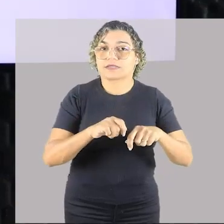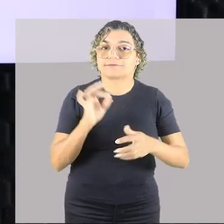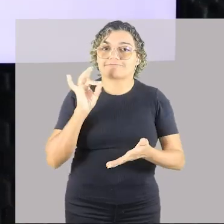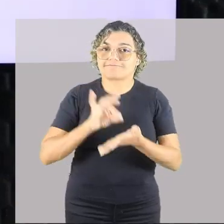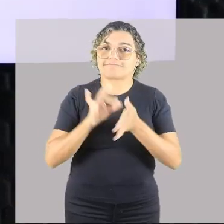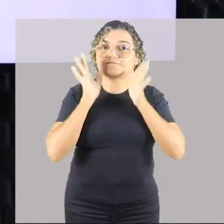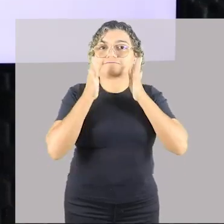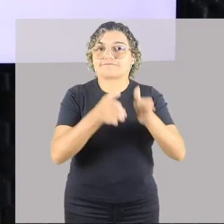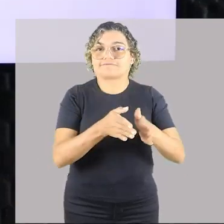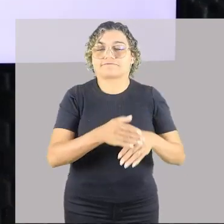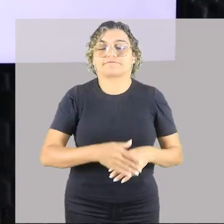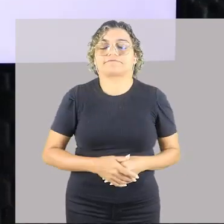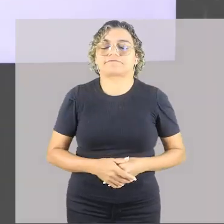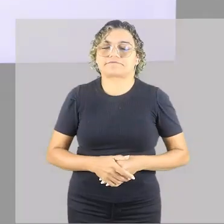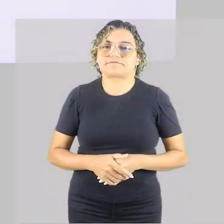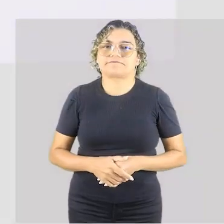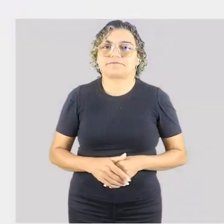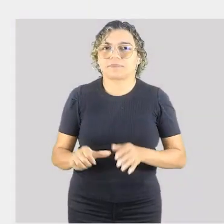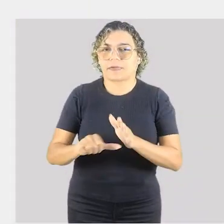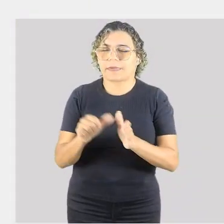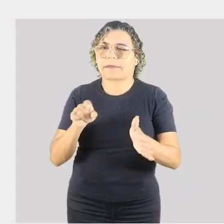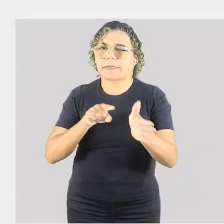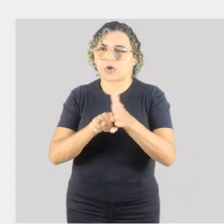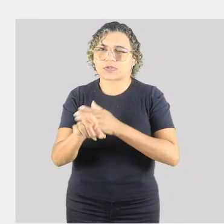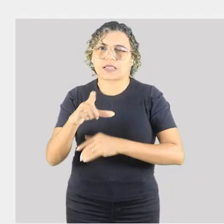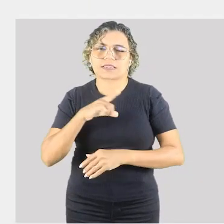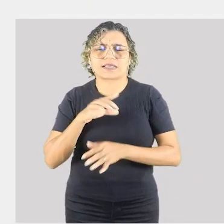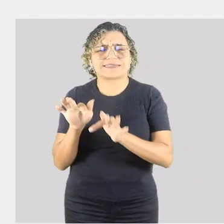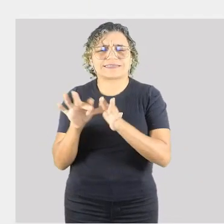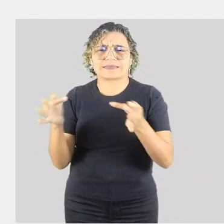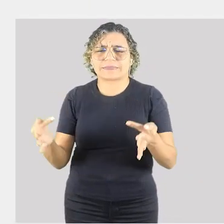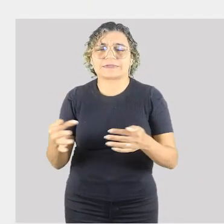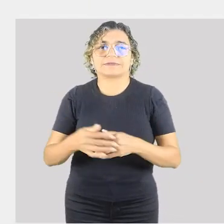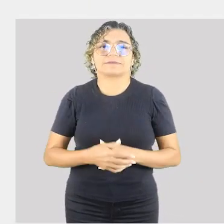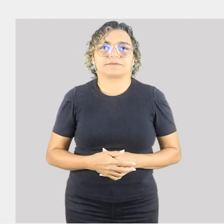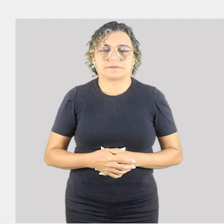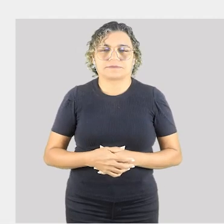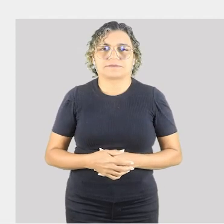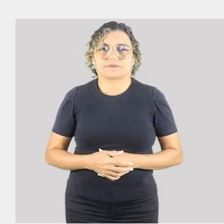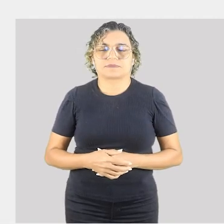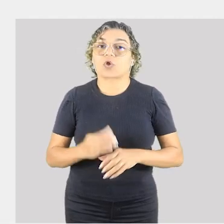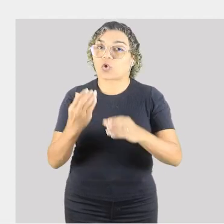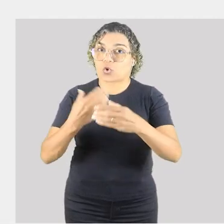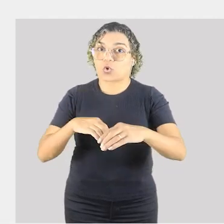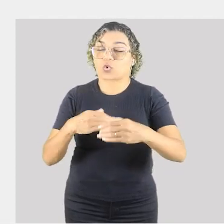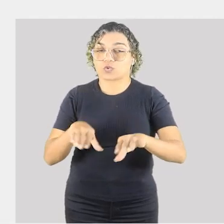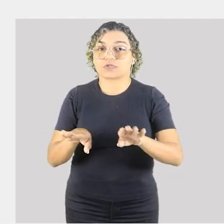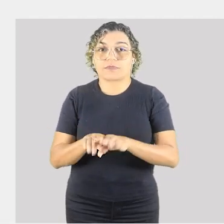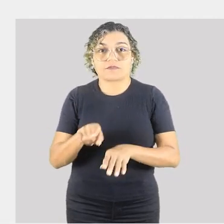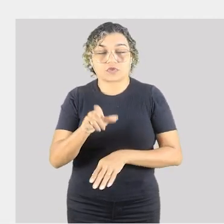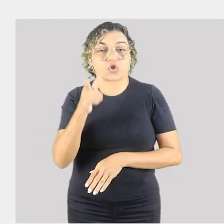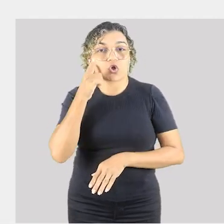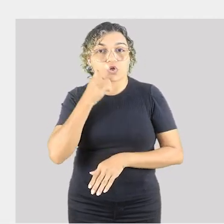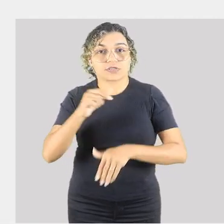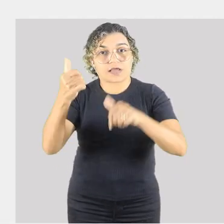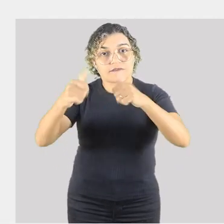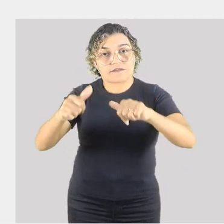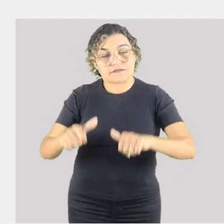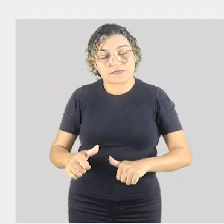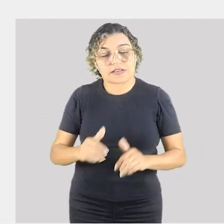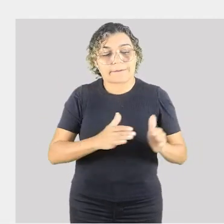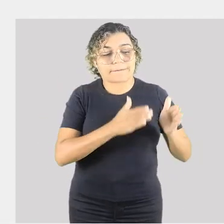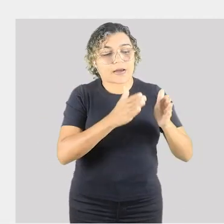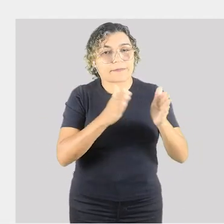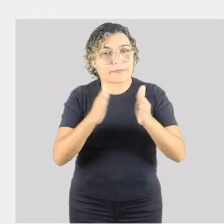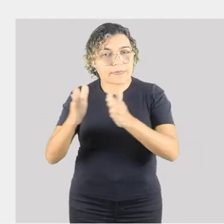competências exclusivas. Na primeira questão, nós temos uma questão bem simples, também questão de concurso, para que você consiga avaliar